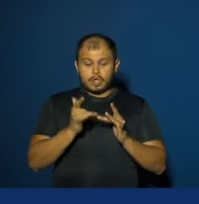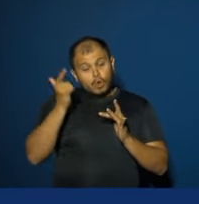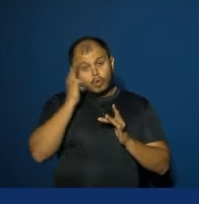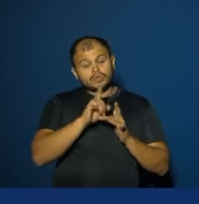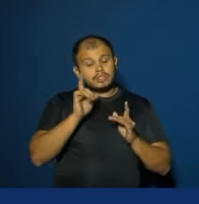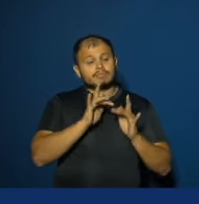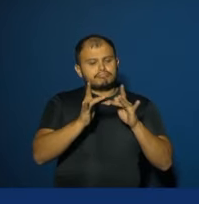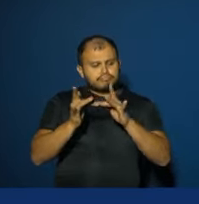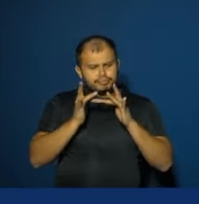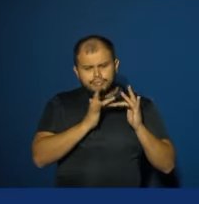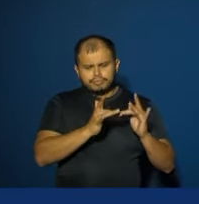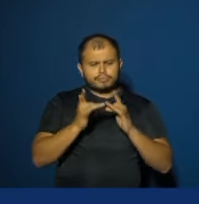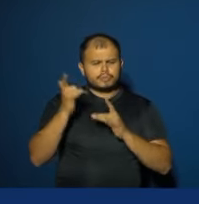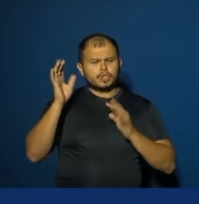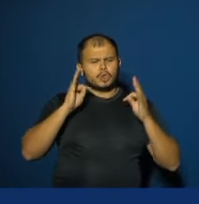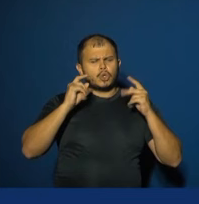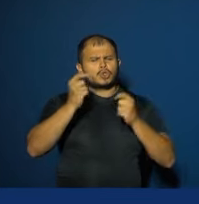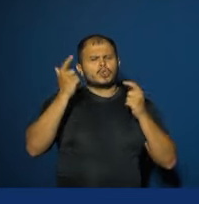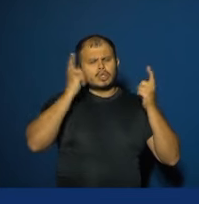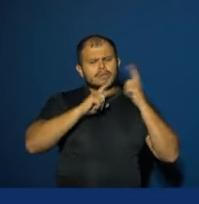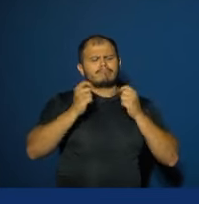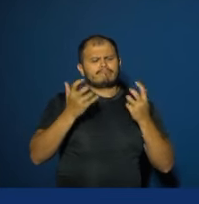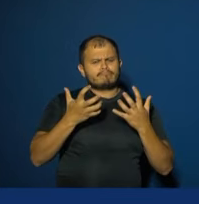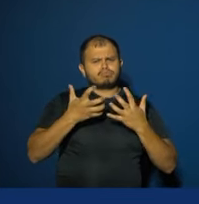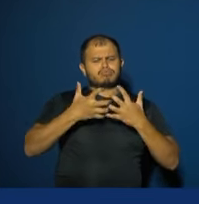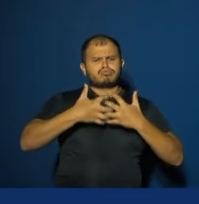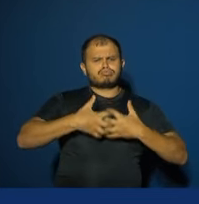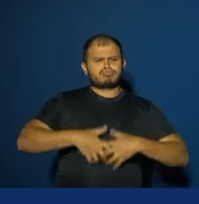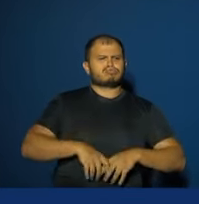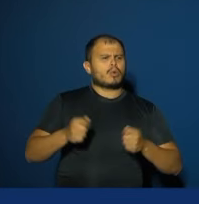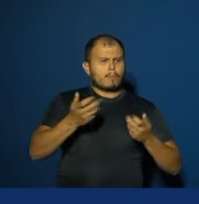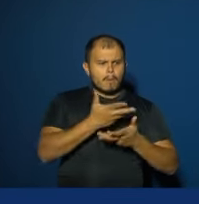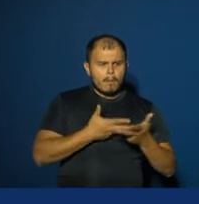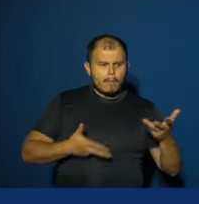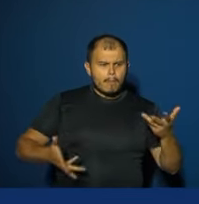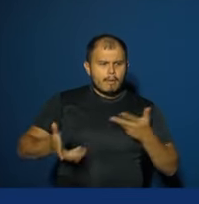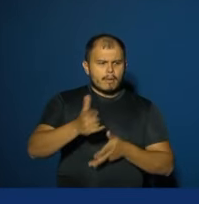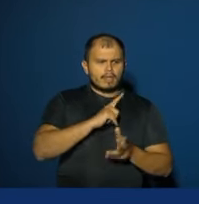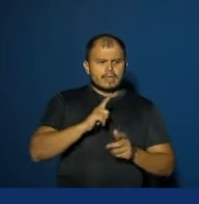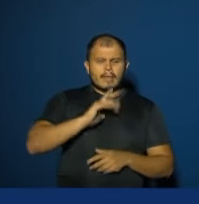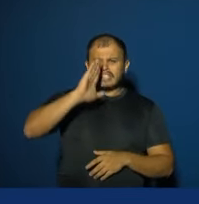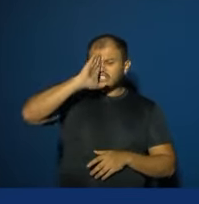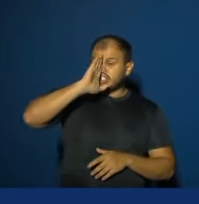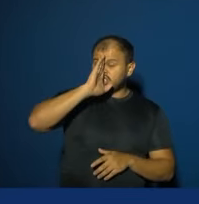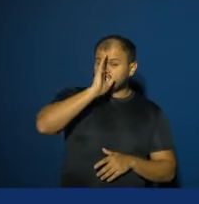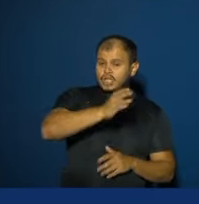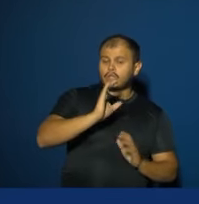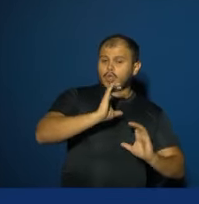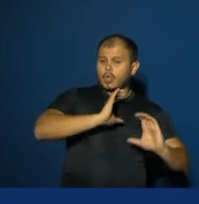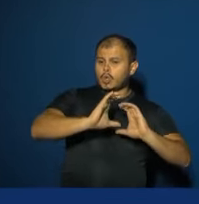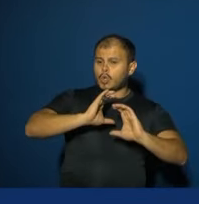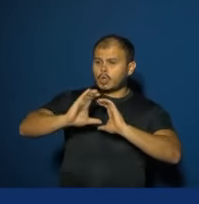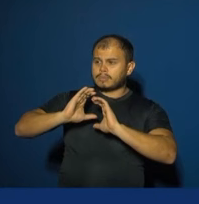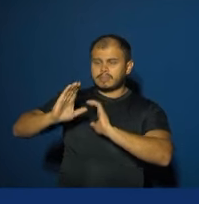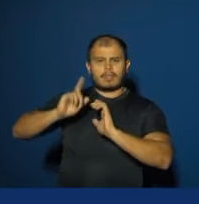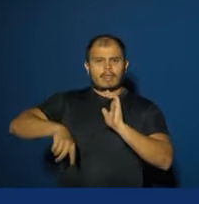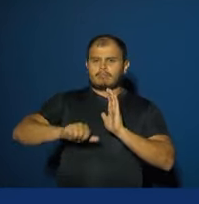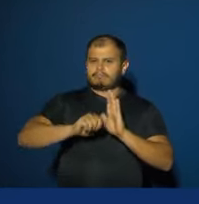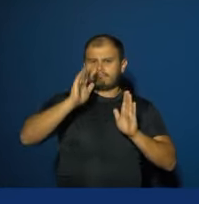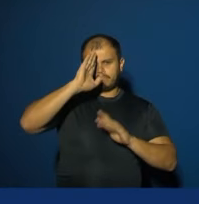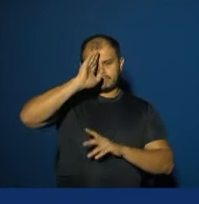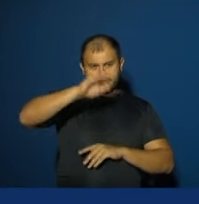tudo isso realmente vira um ecossistema que a gente possa ser cada vez mais direto nessa comunicação é a primeira coisa